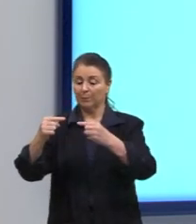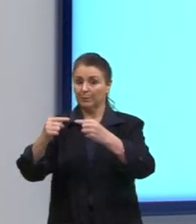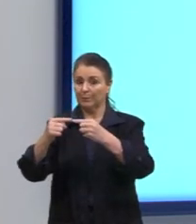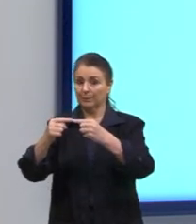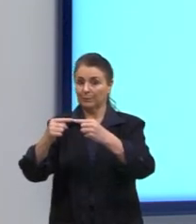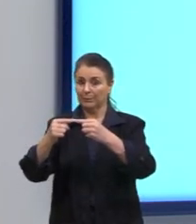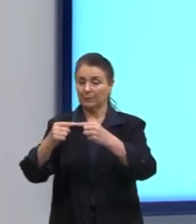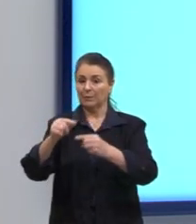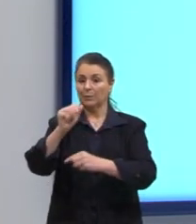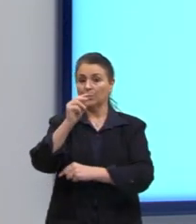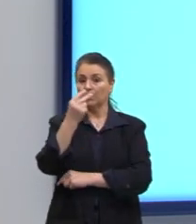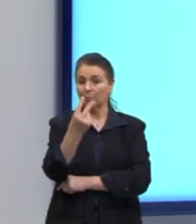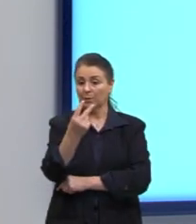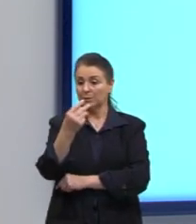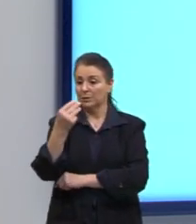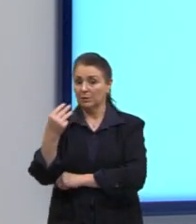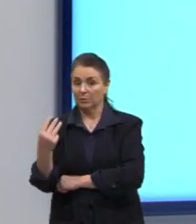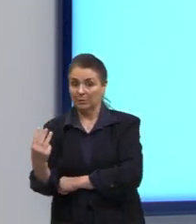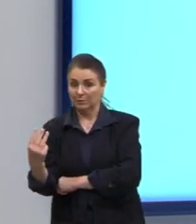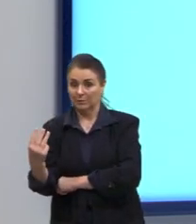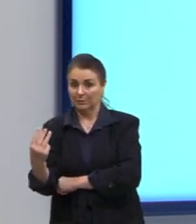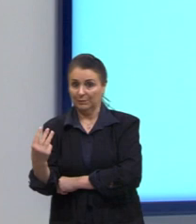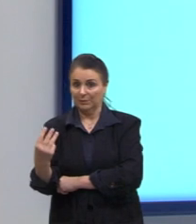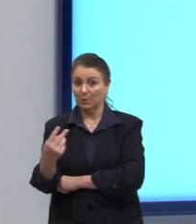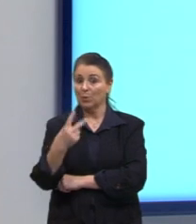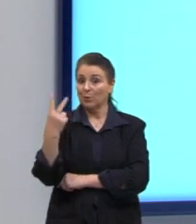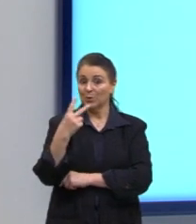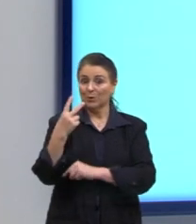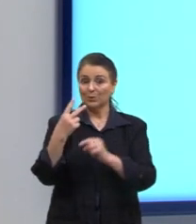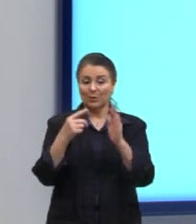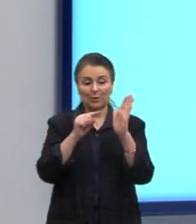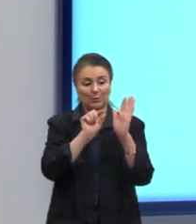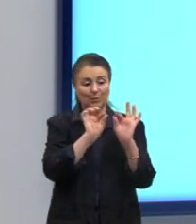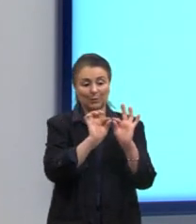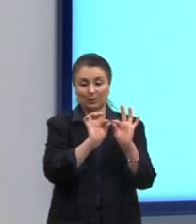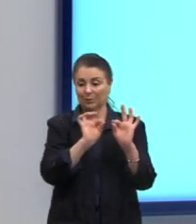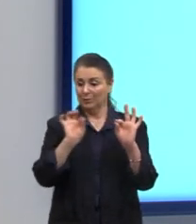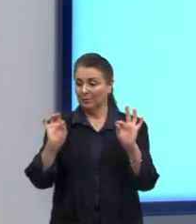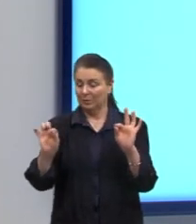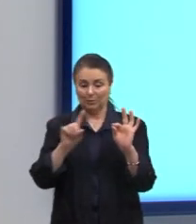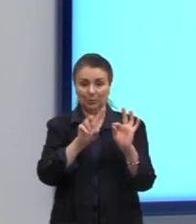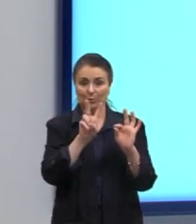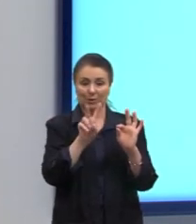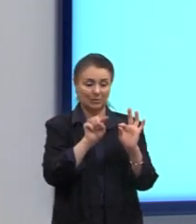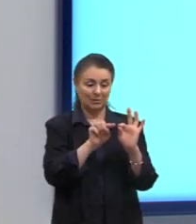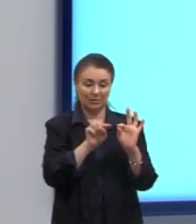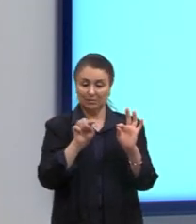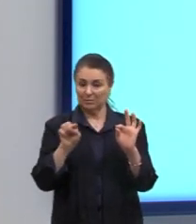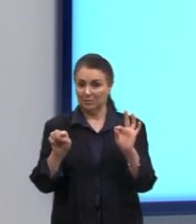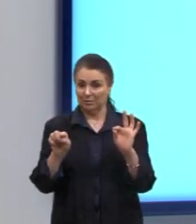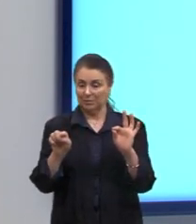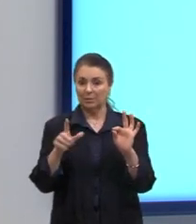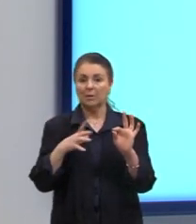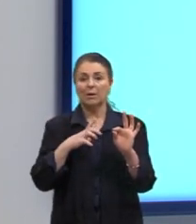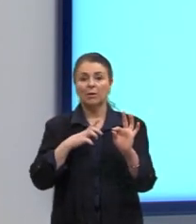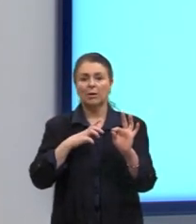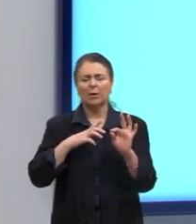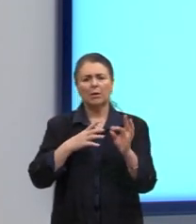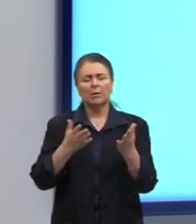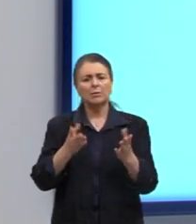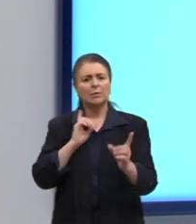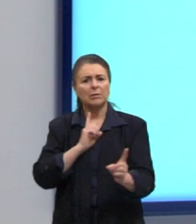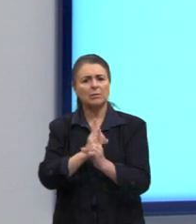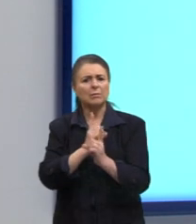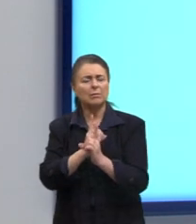2 e 3 Então tá aqui os nossos dois pontinhos no plano eu quero determinar o m o